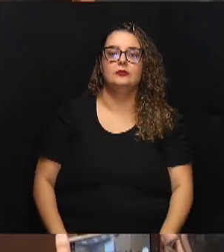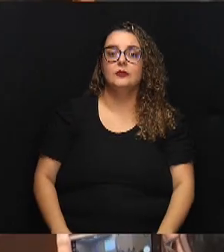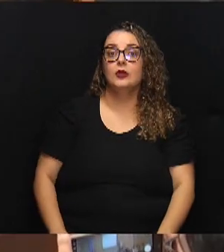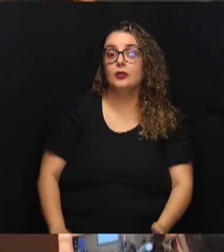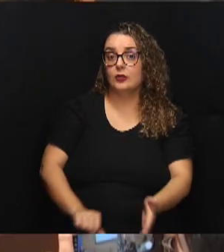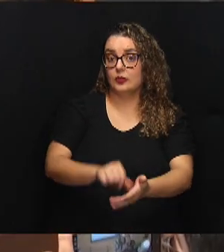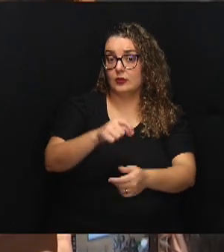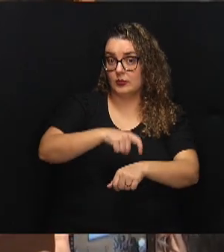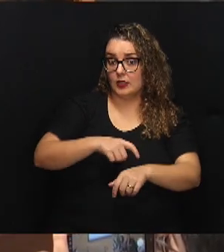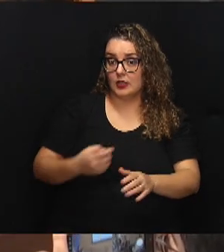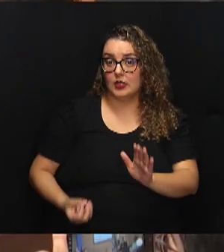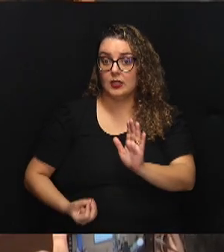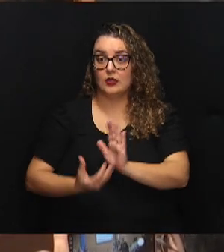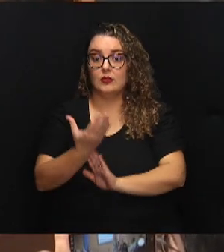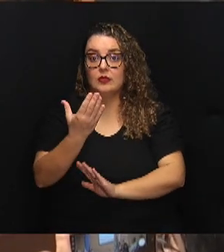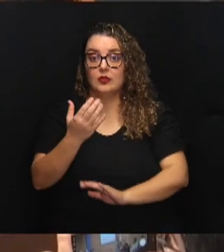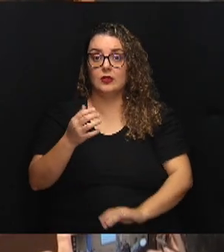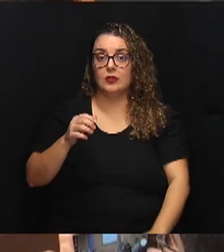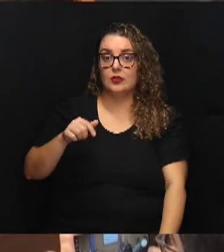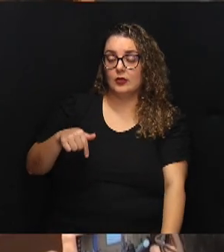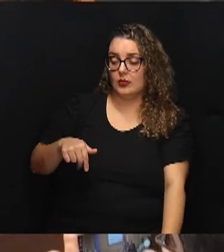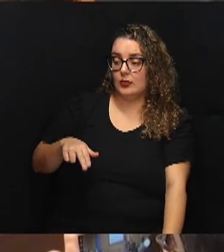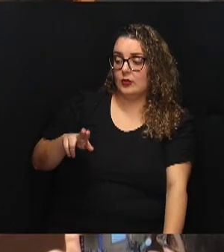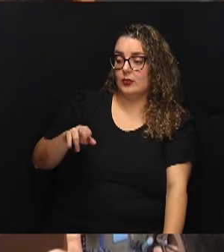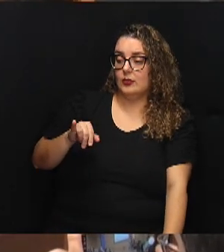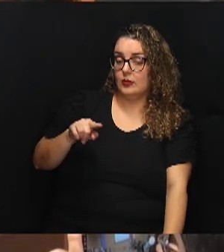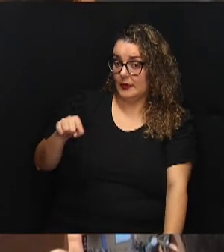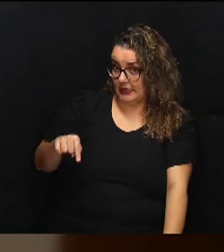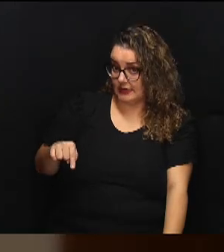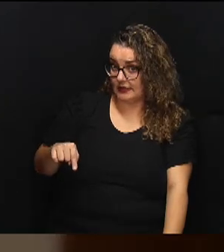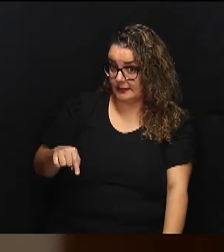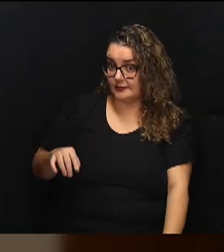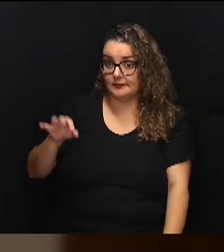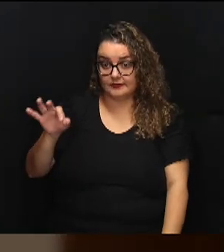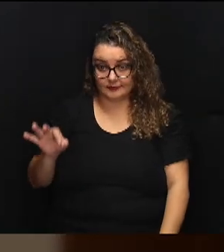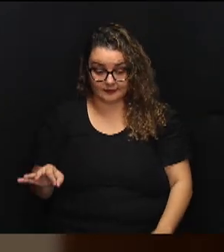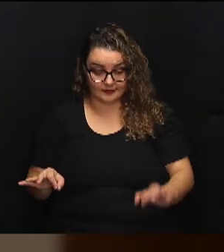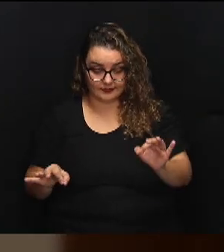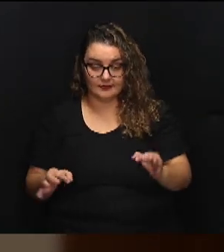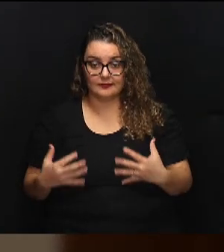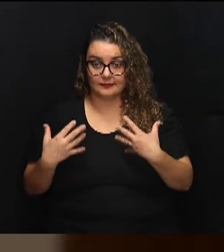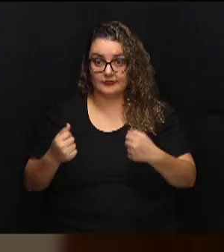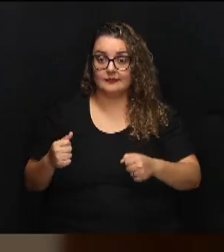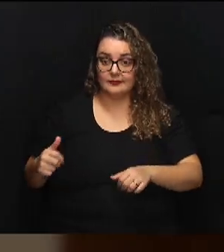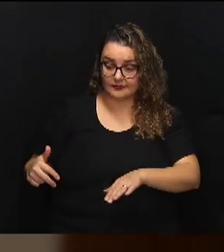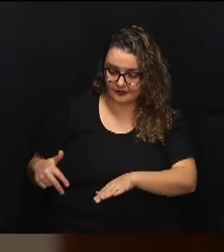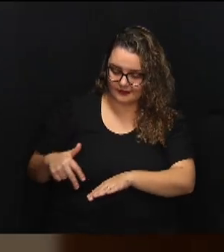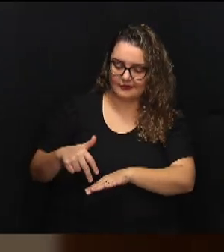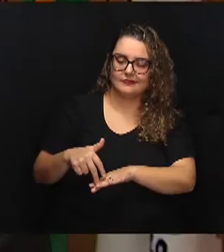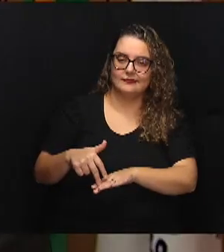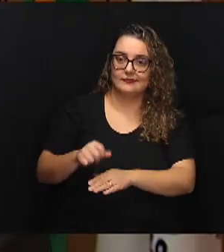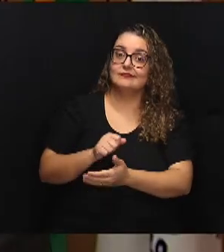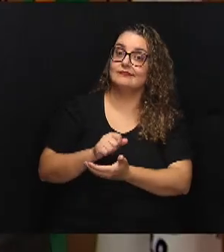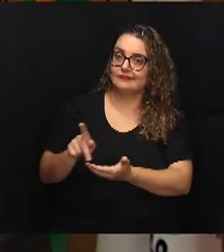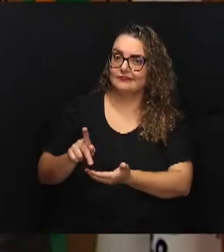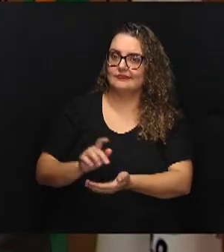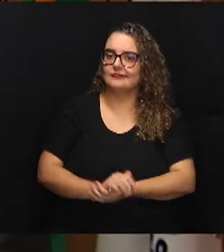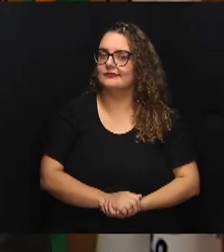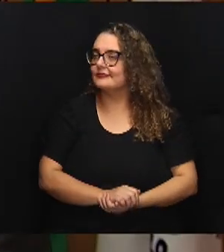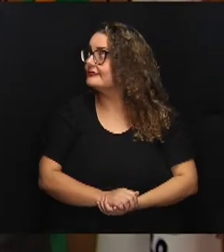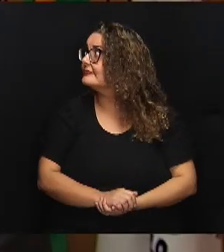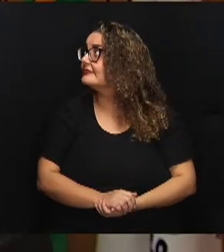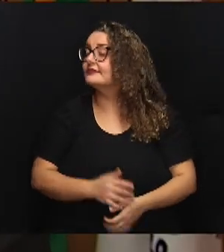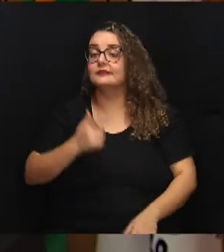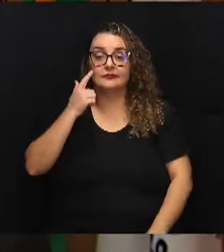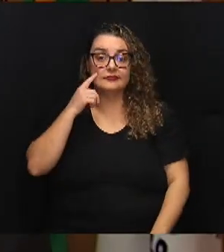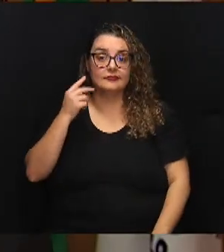criação era de um quiz, que devido à sua proporção, ganhou espaço como aplicativo. Surgiu de uma ideia de